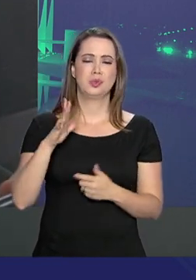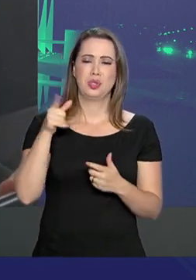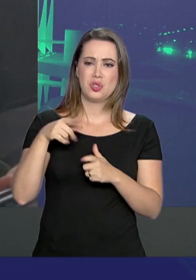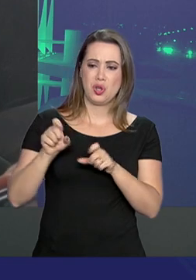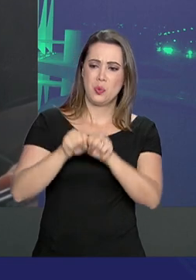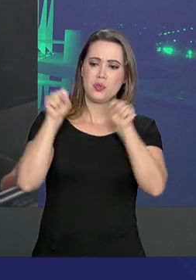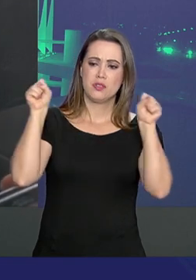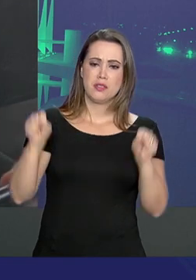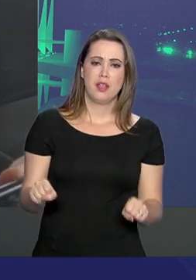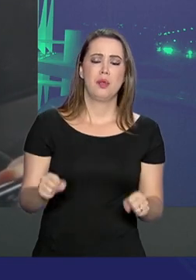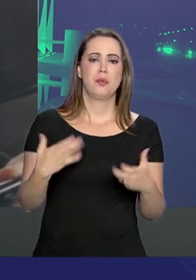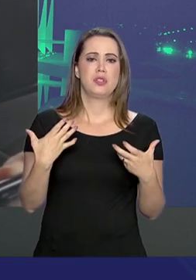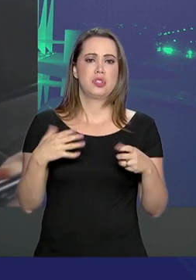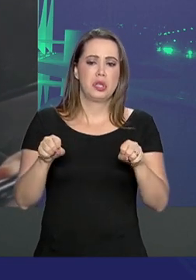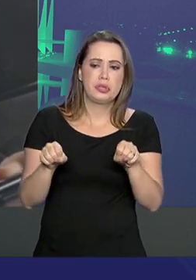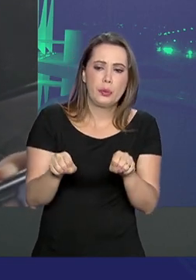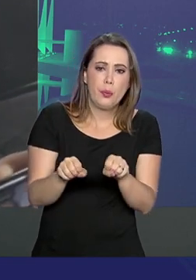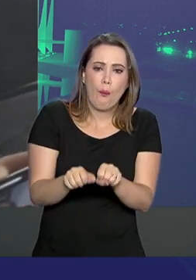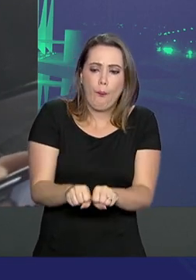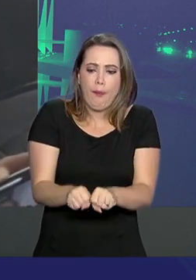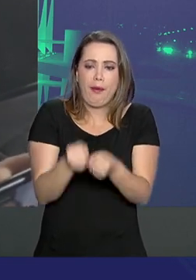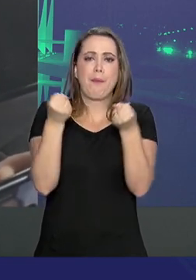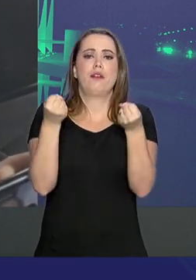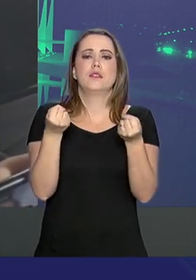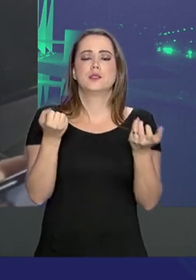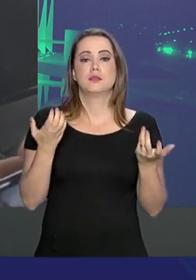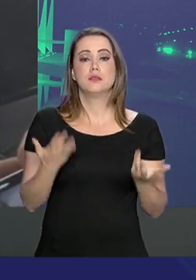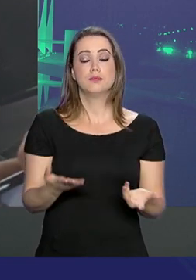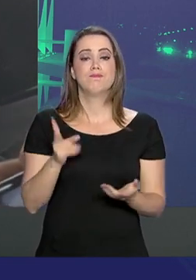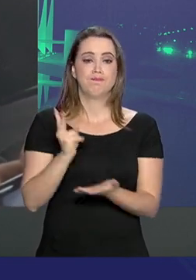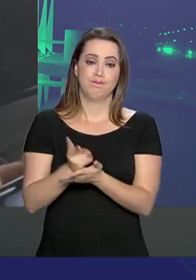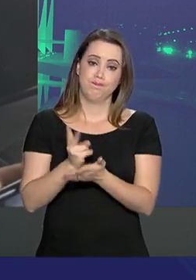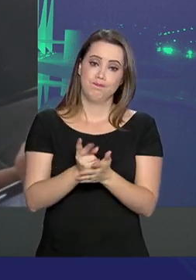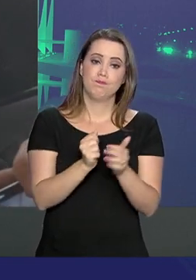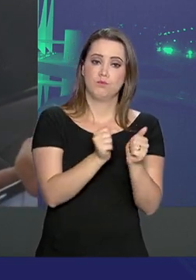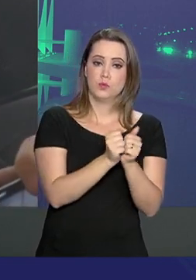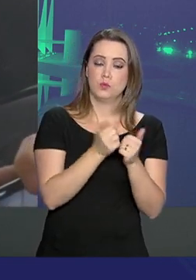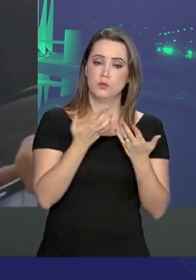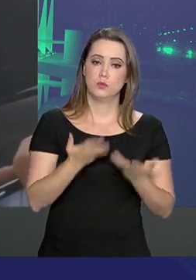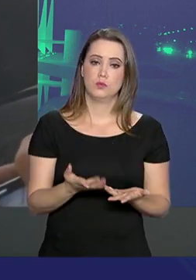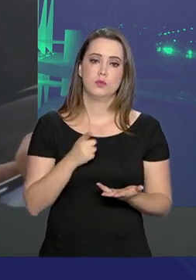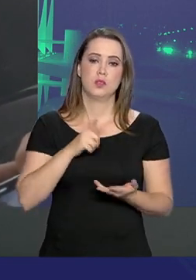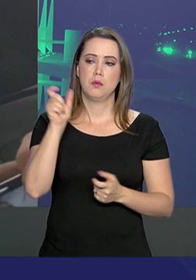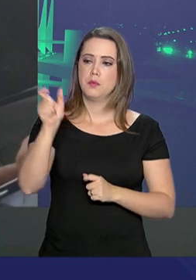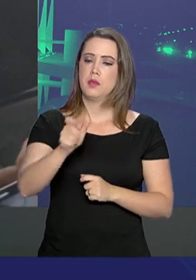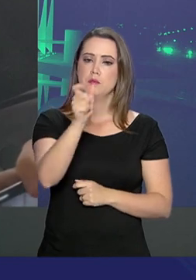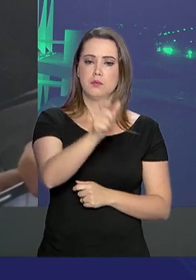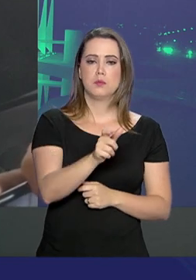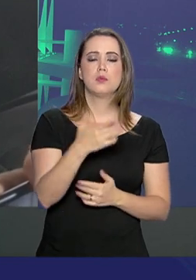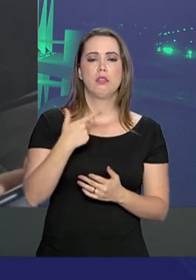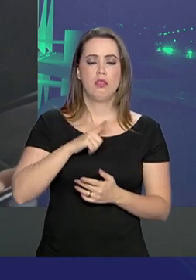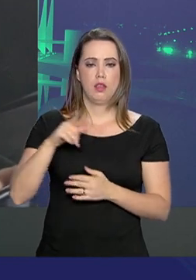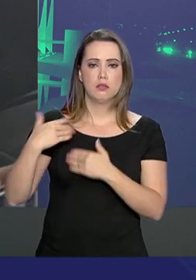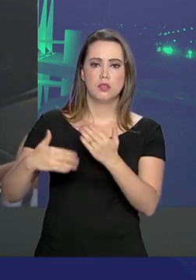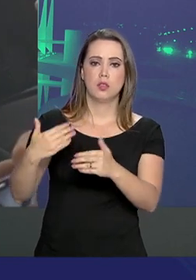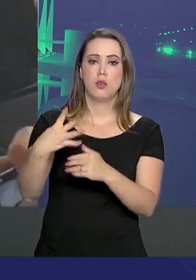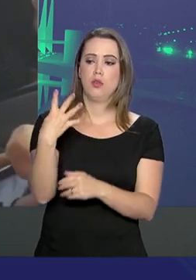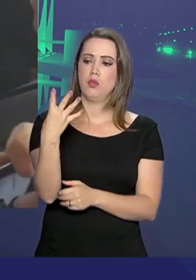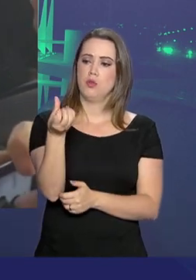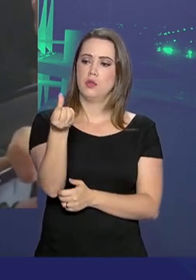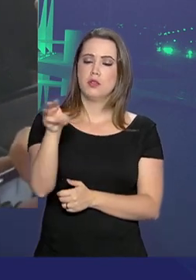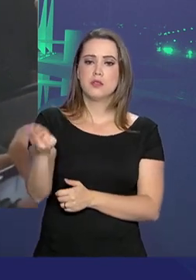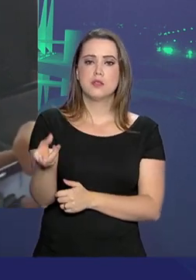exaurido financeiramente, já está quebrando financeiramente. E ao mesmo tempo, para que ele exista, 46 milhões